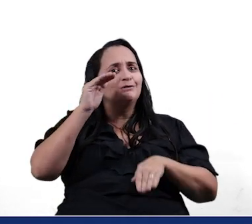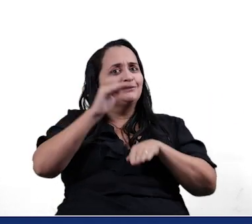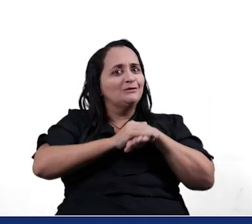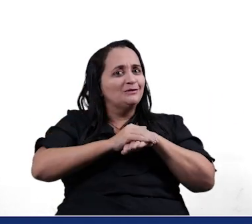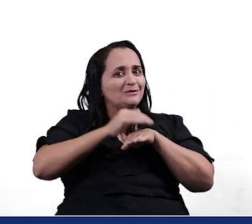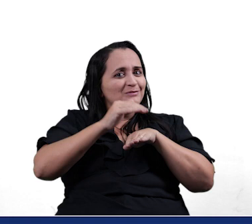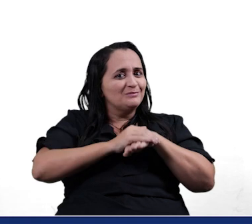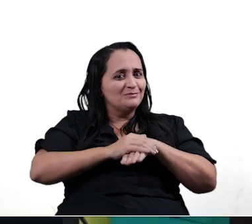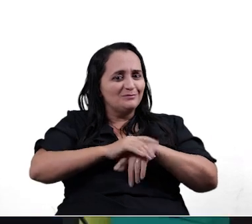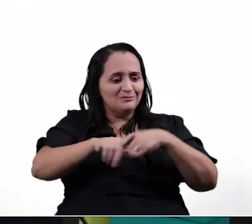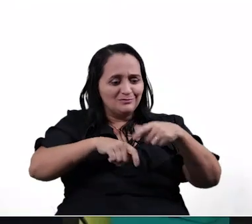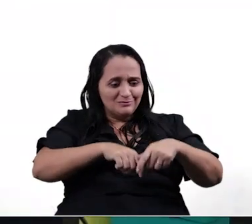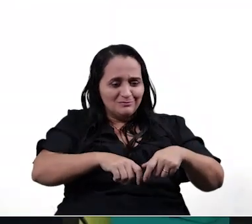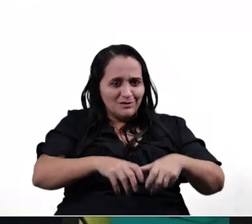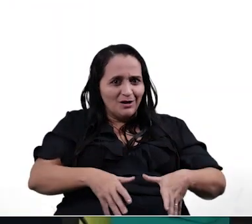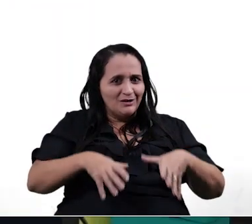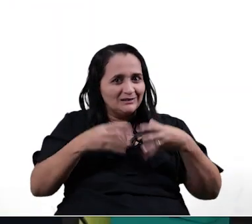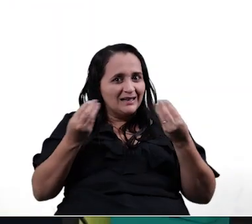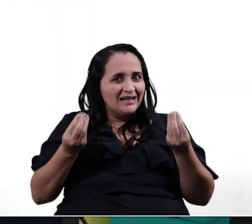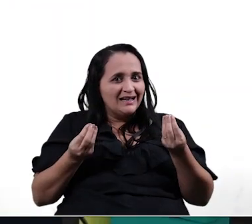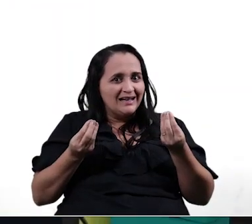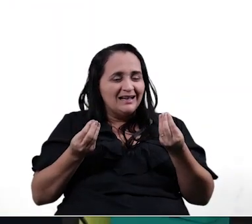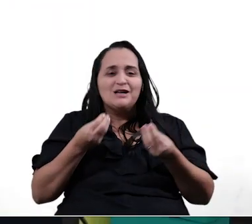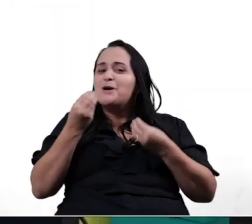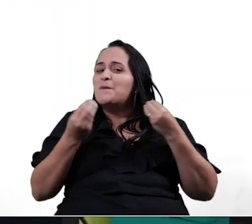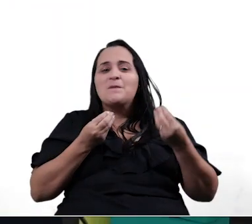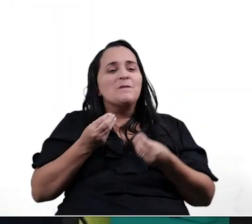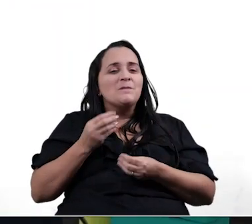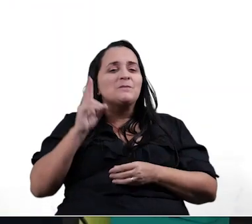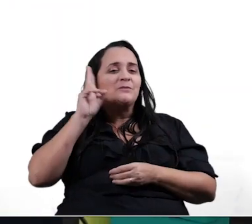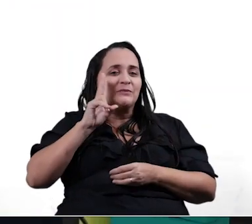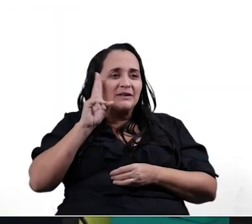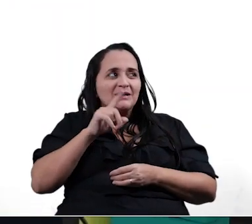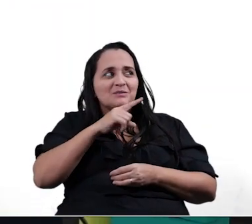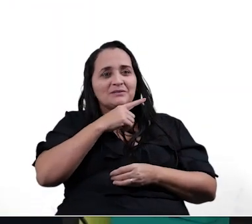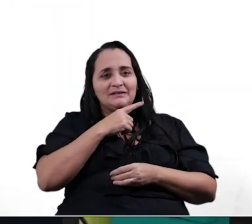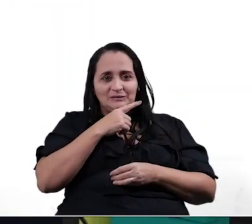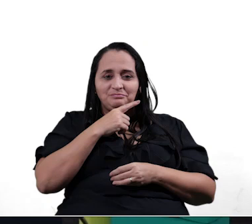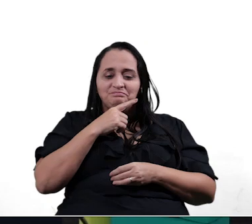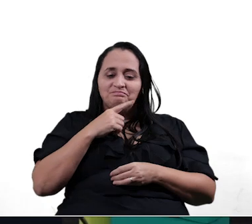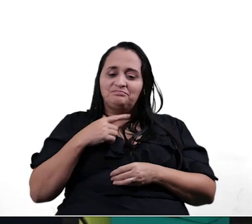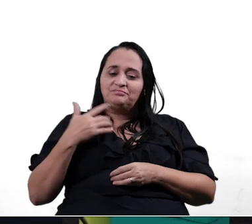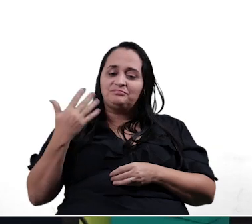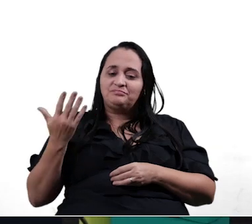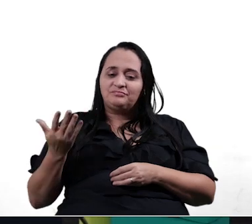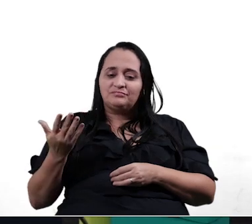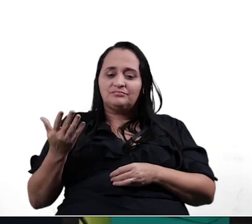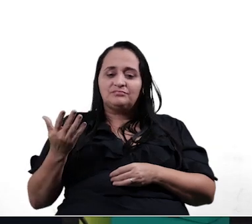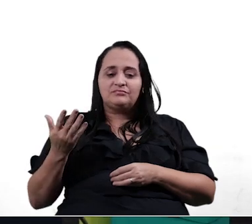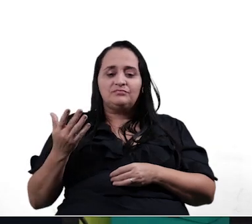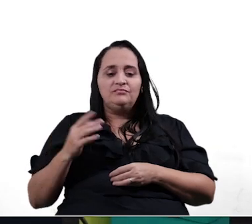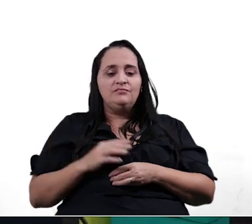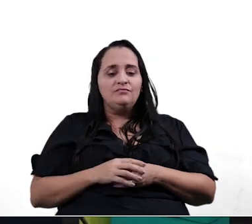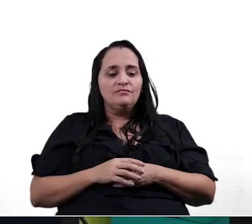de botas. Quem lembra dessas historinhas do gato de botas que fez com que o dono dele